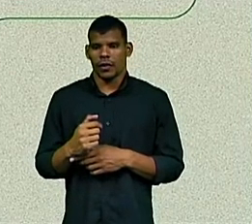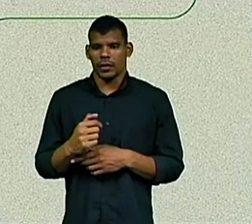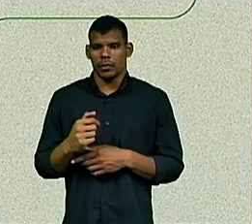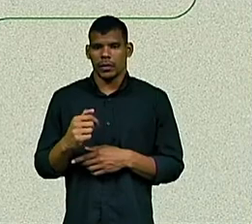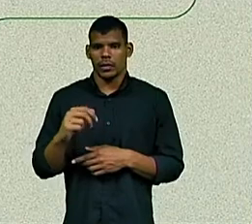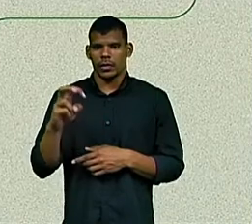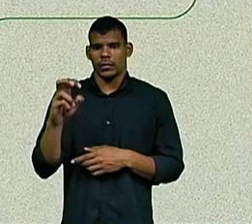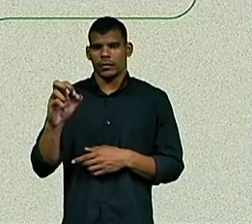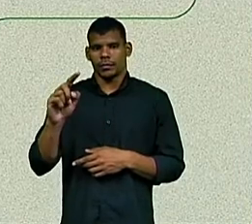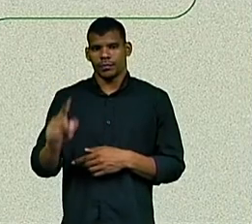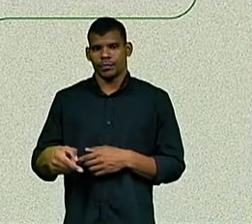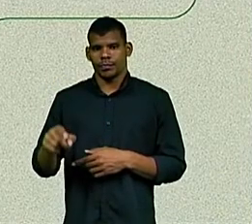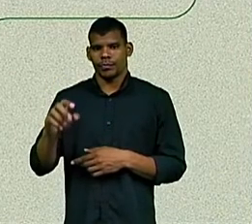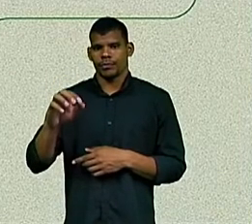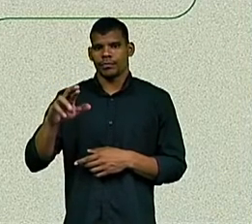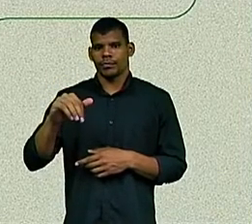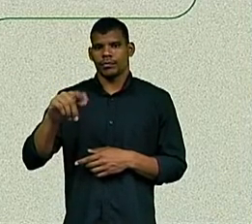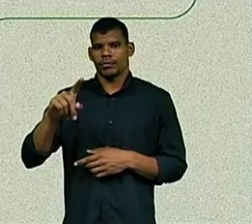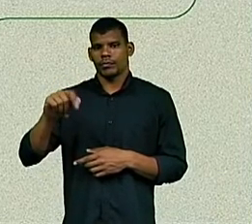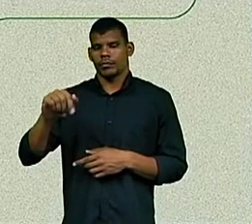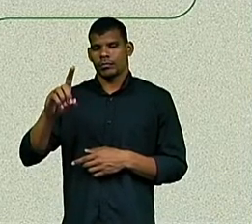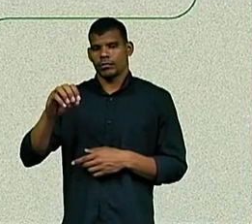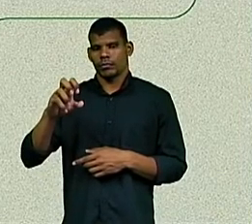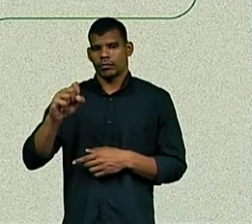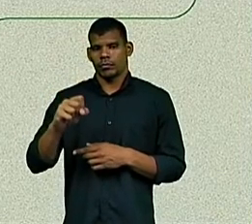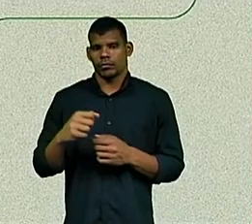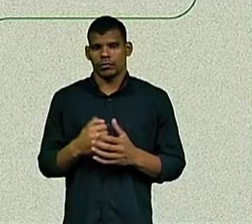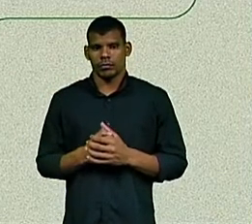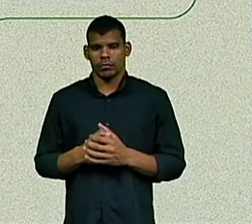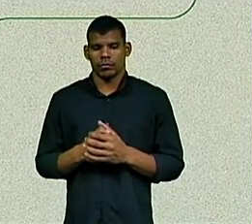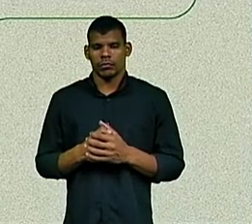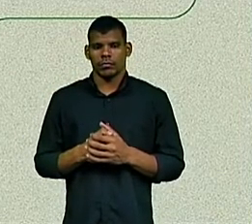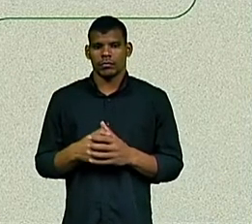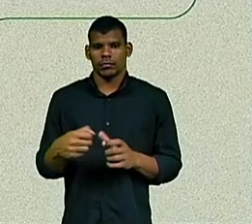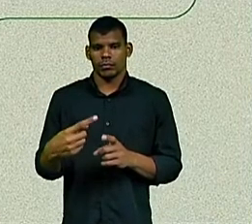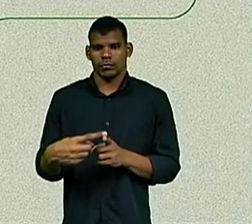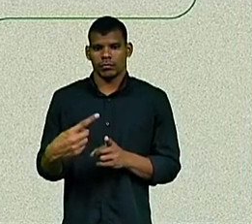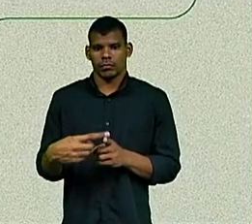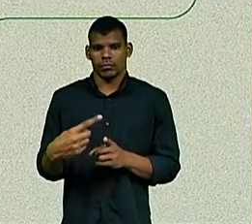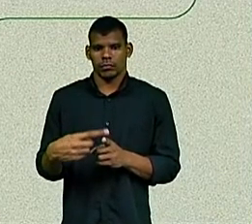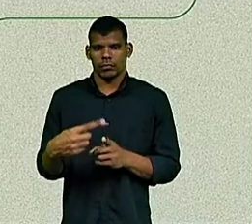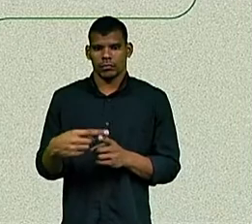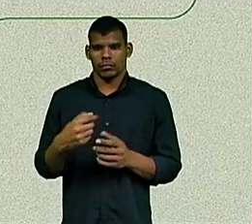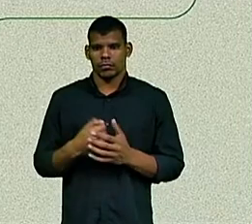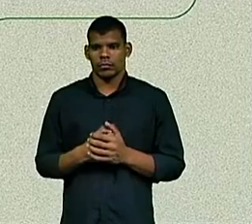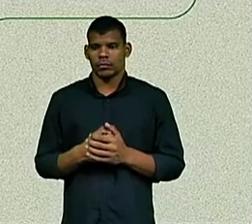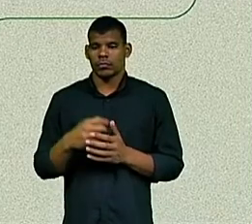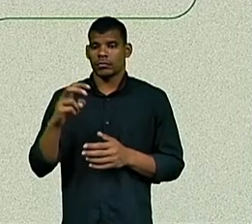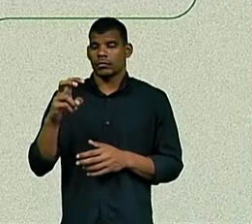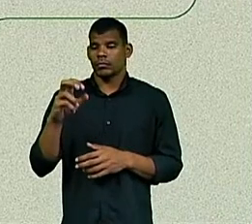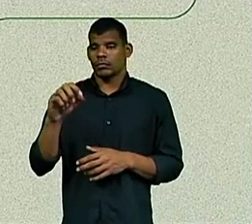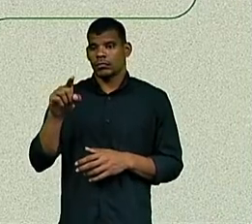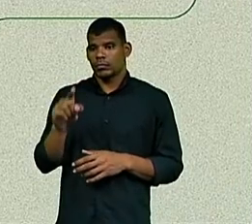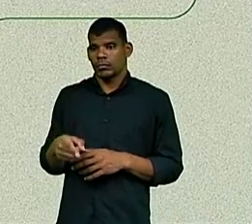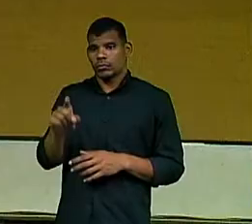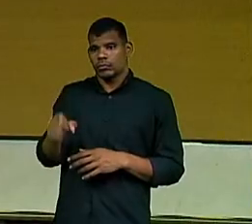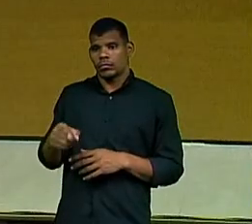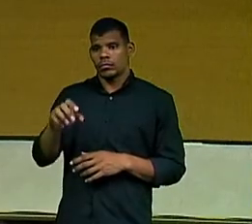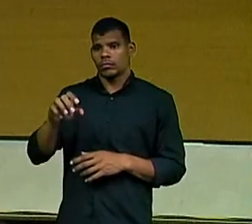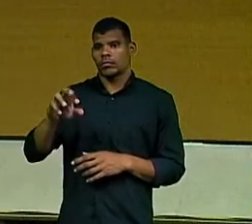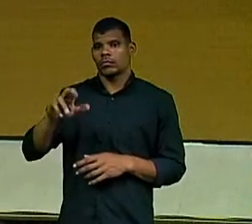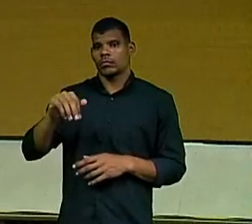50 mil cruzados pessoal isso foi muito grave porque 50 mil cruzados em